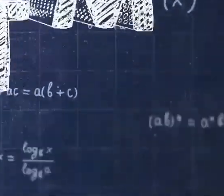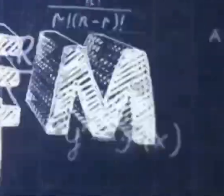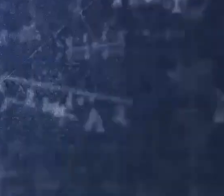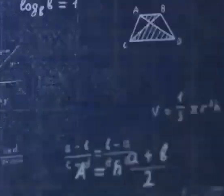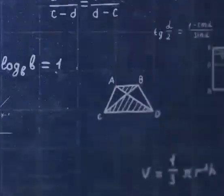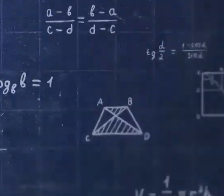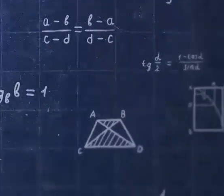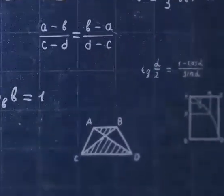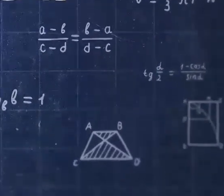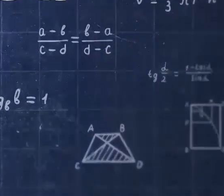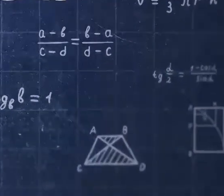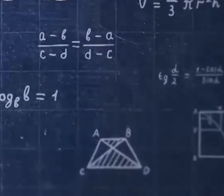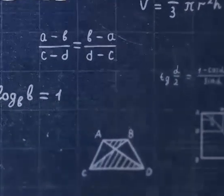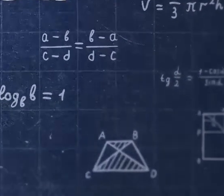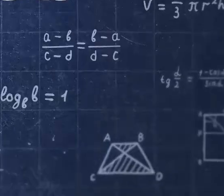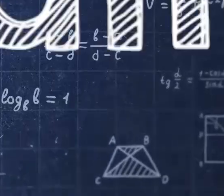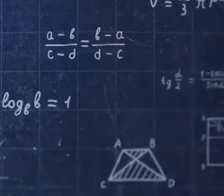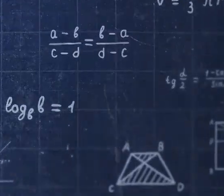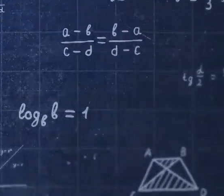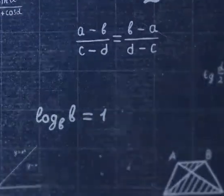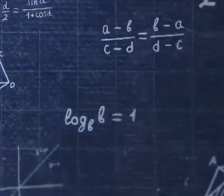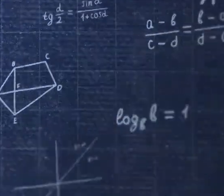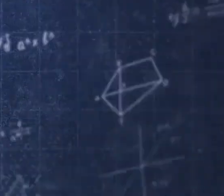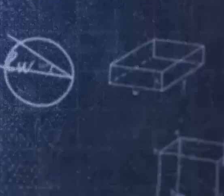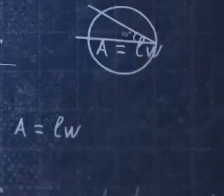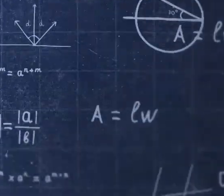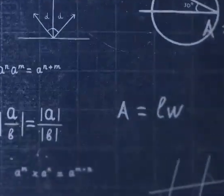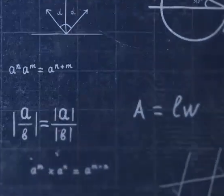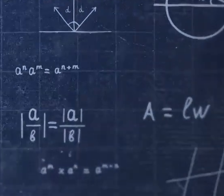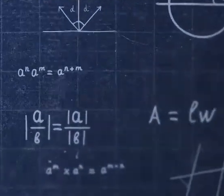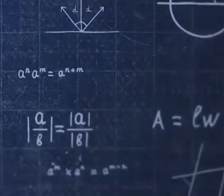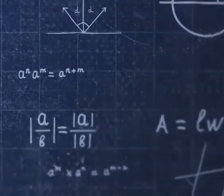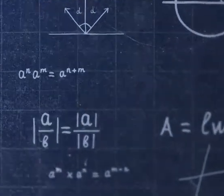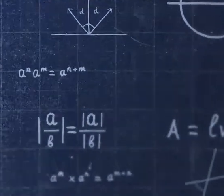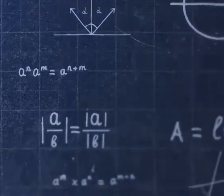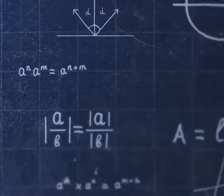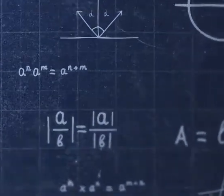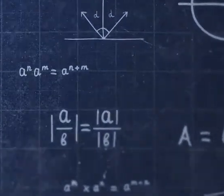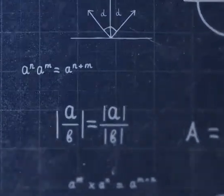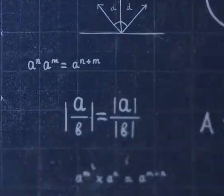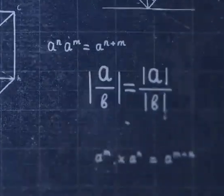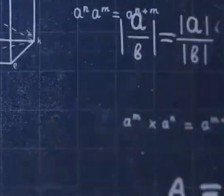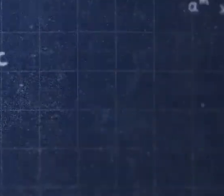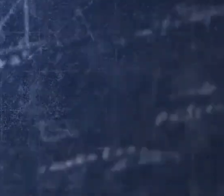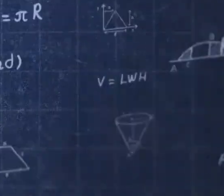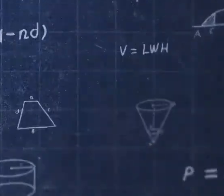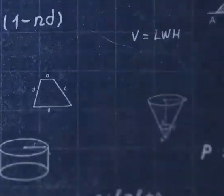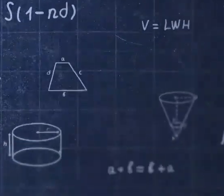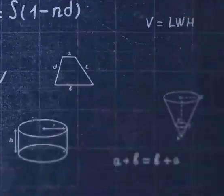livro, tá, que você tem e exercita. Tem muita coisa boa para você ver. Eu sou o professor Emerson.